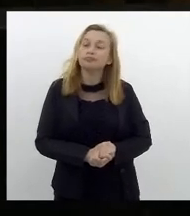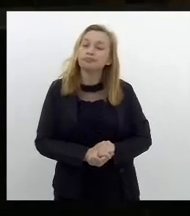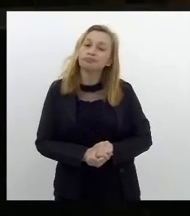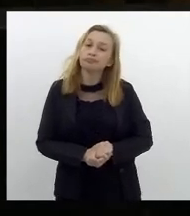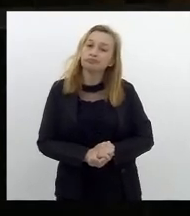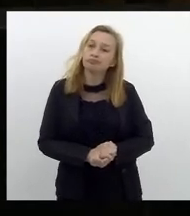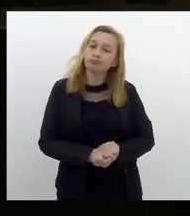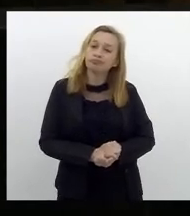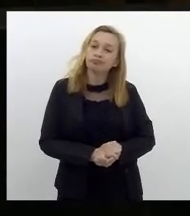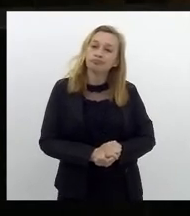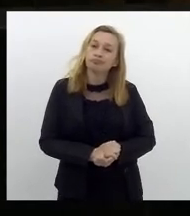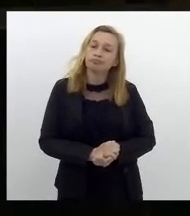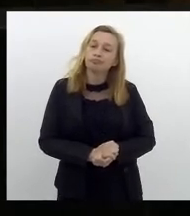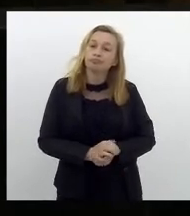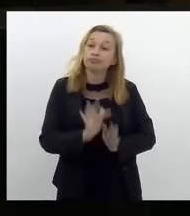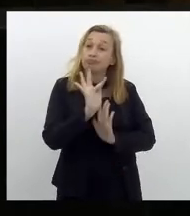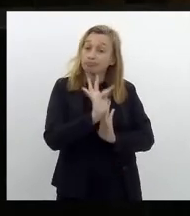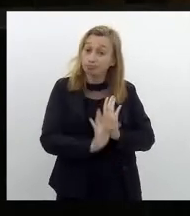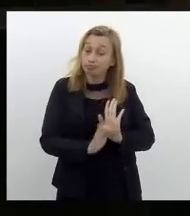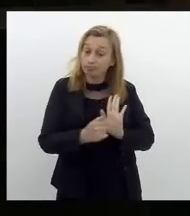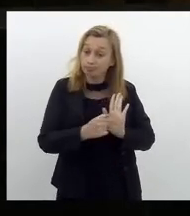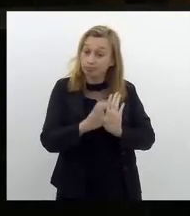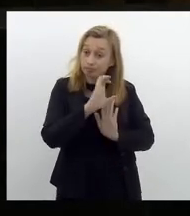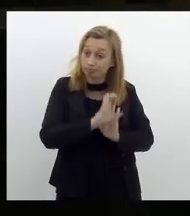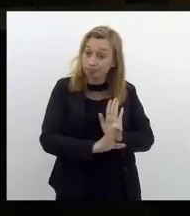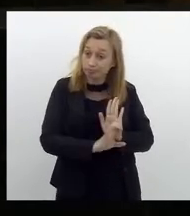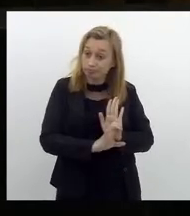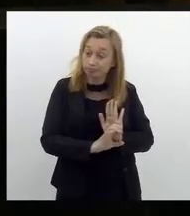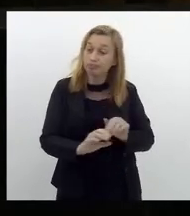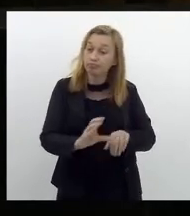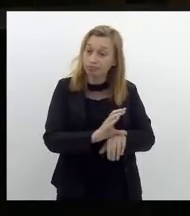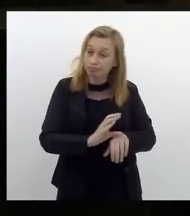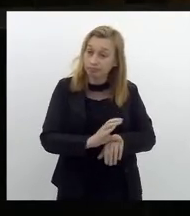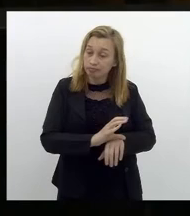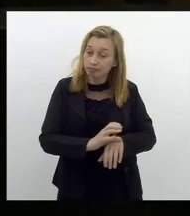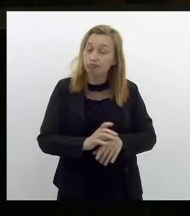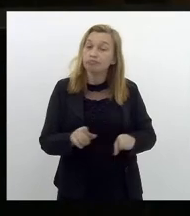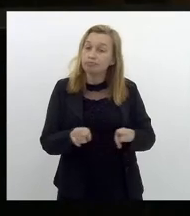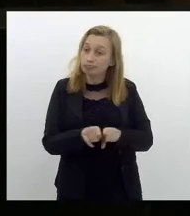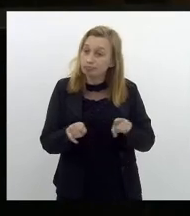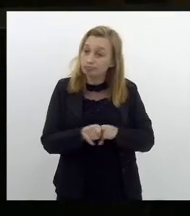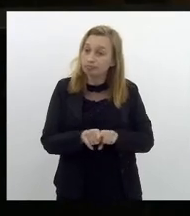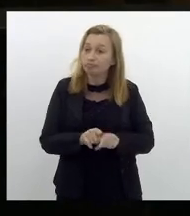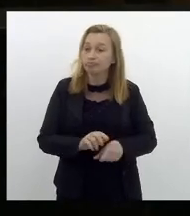Isso está no texto da emenda constitucional. Como também